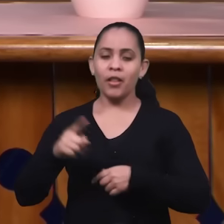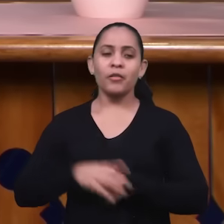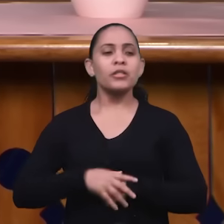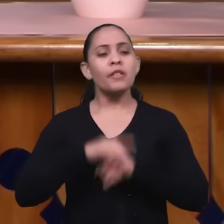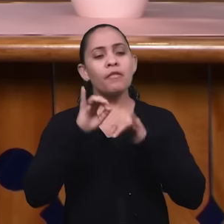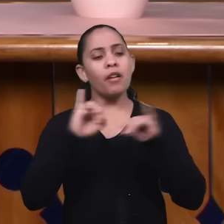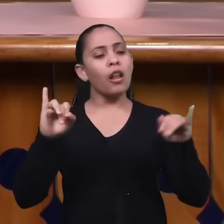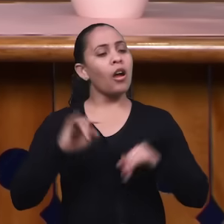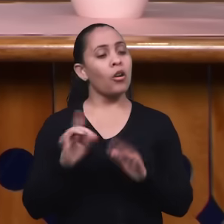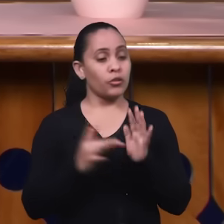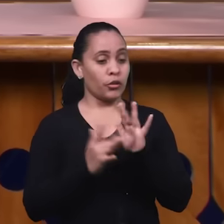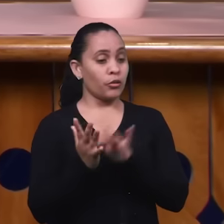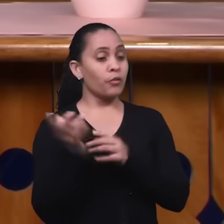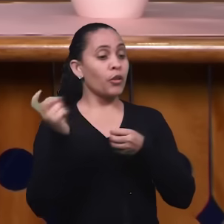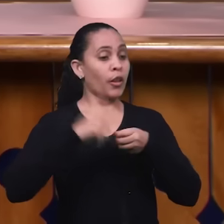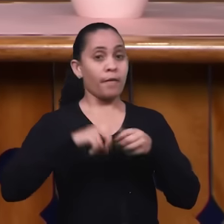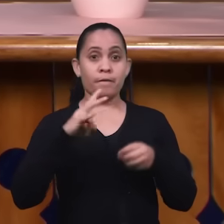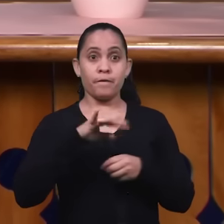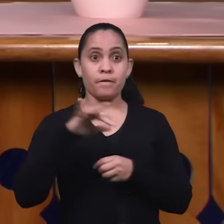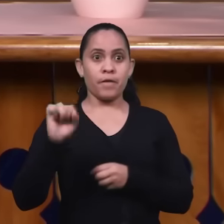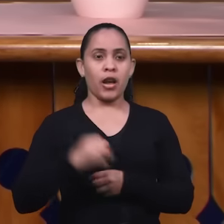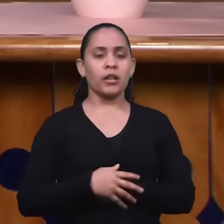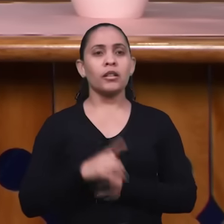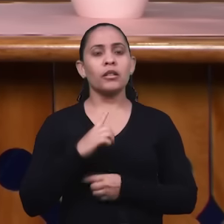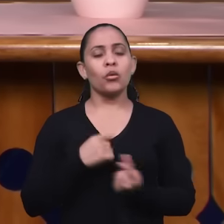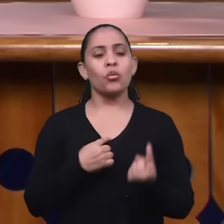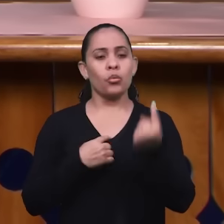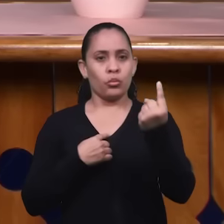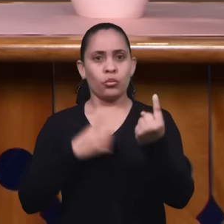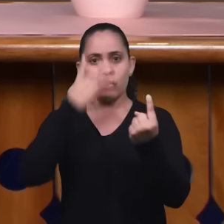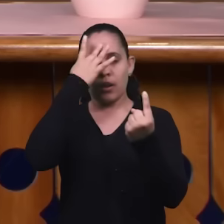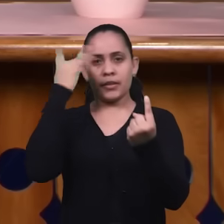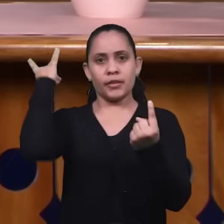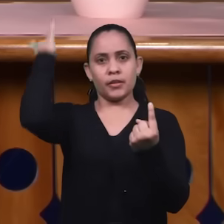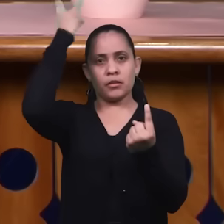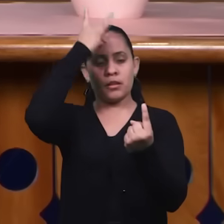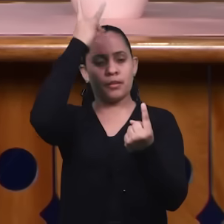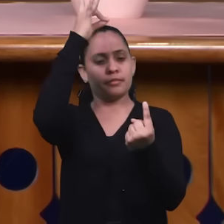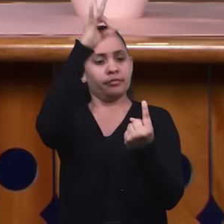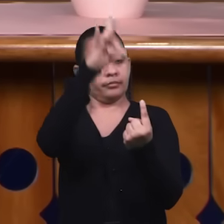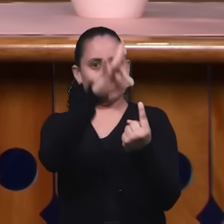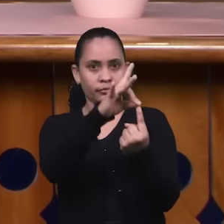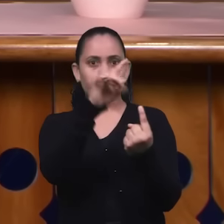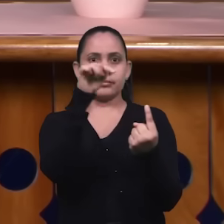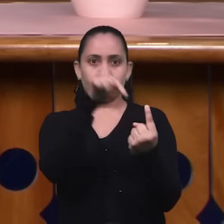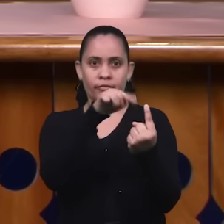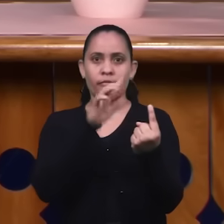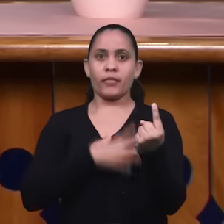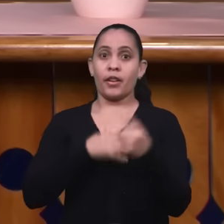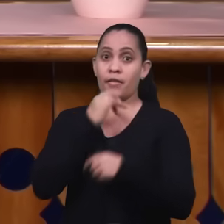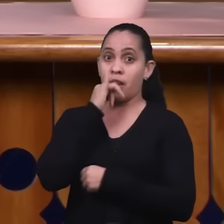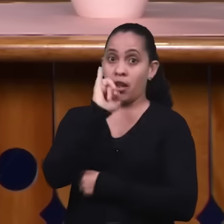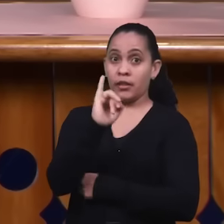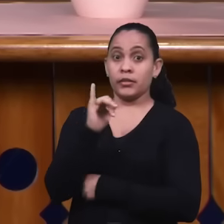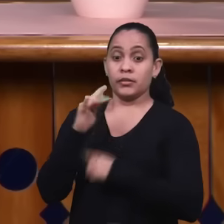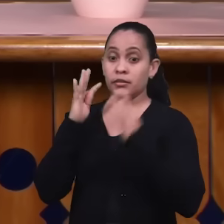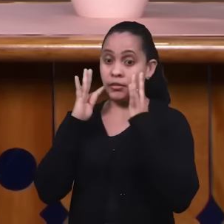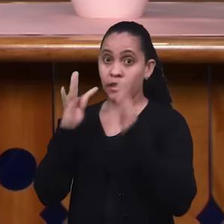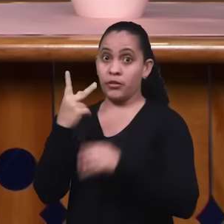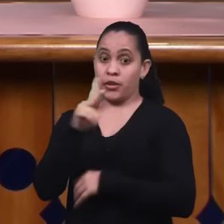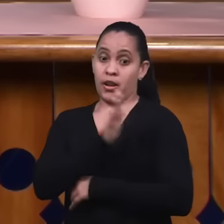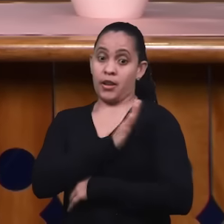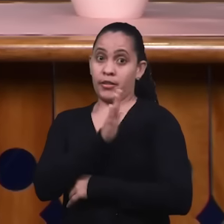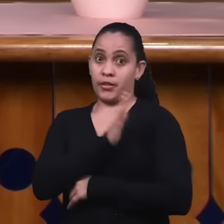olha, Jesus vai voltar, há um, que é o Espírito Santo, que vai corroborar com a sua palavra e vai testificar nos corações de